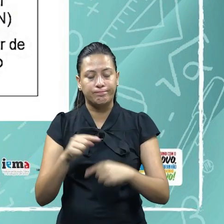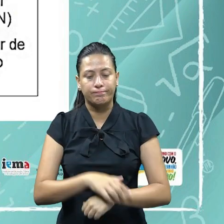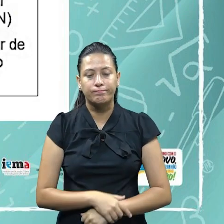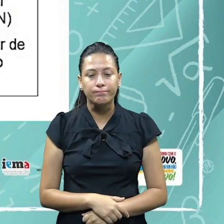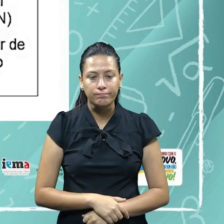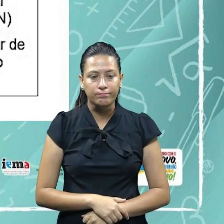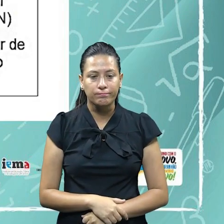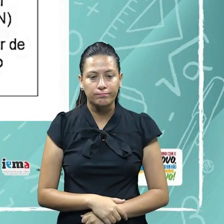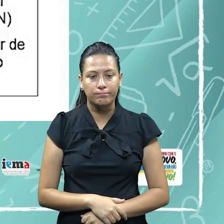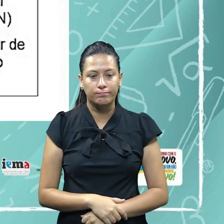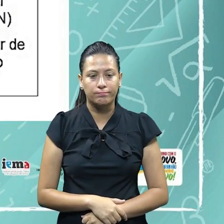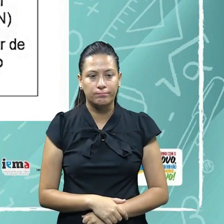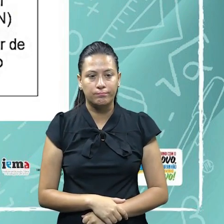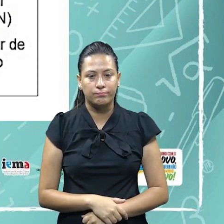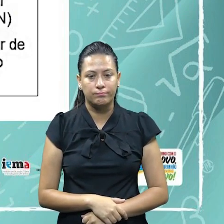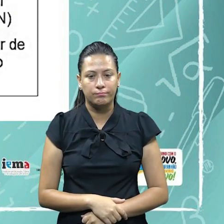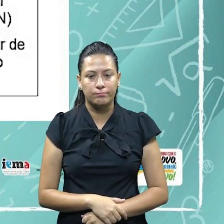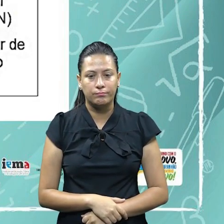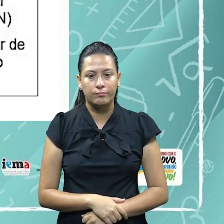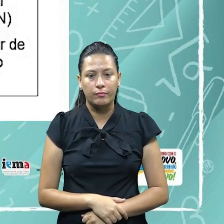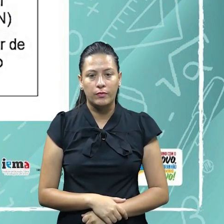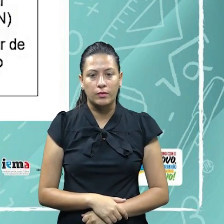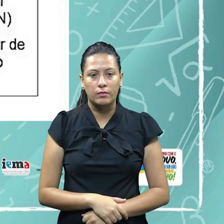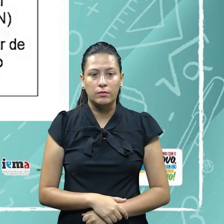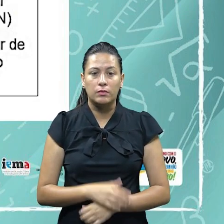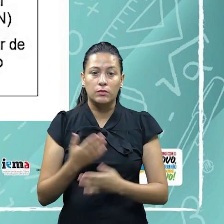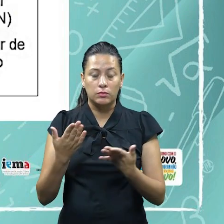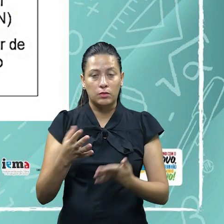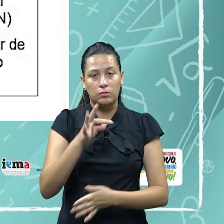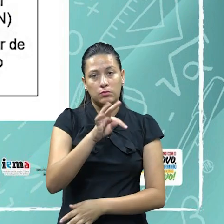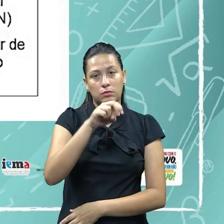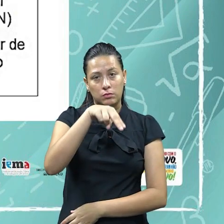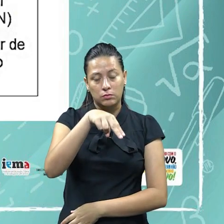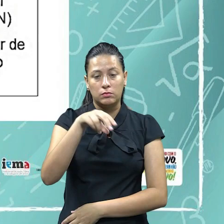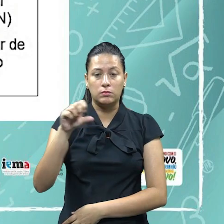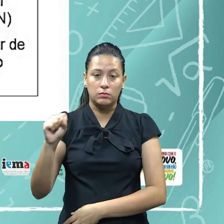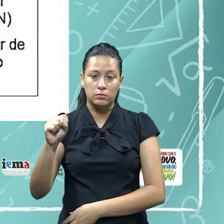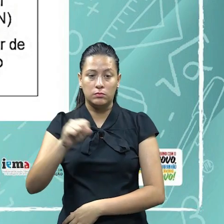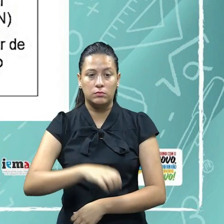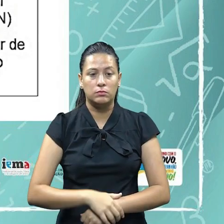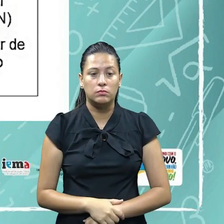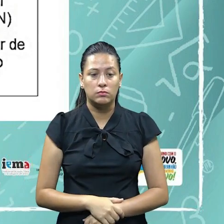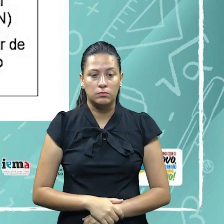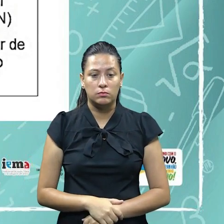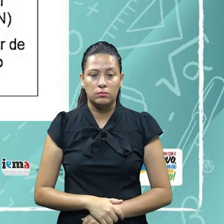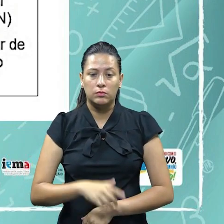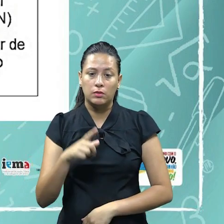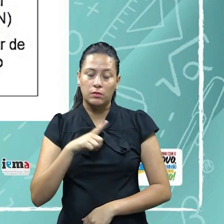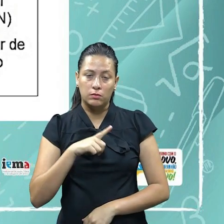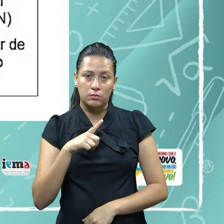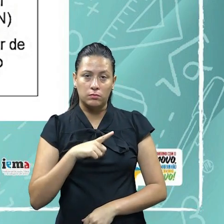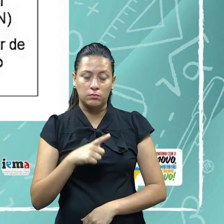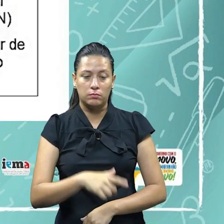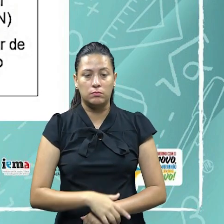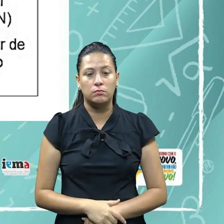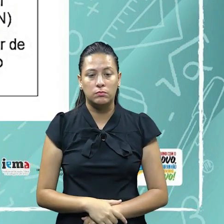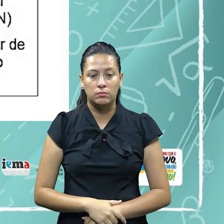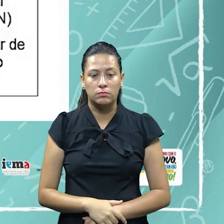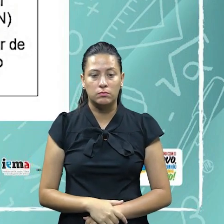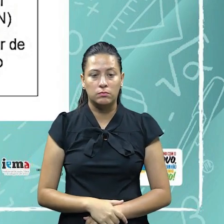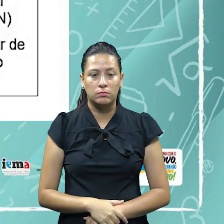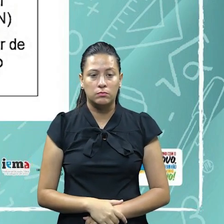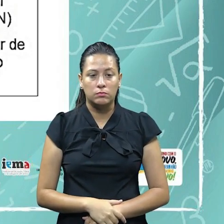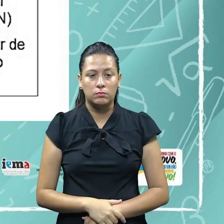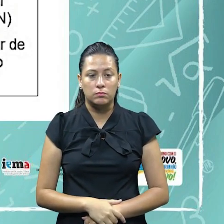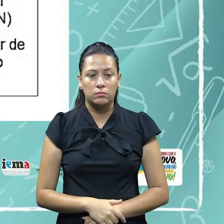condutor. Já no esquema TNS, como vocês podem ver aí, nós temos um outro